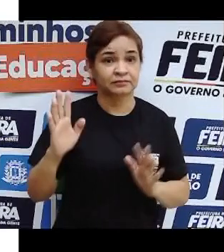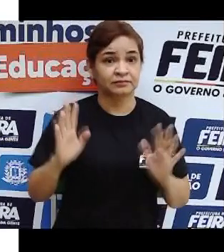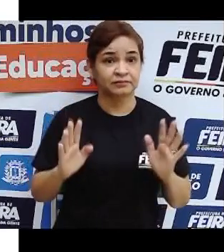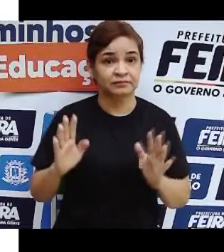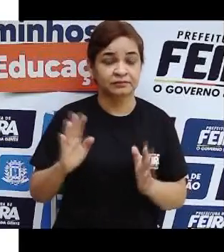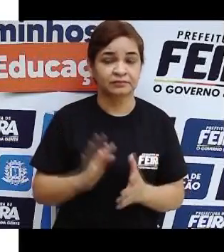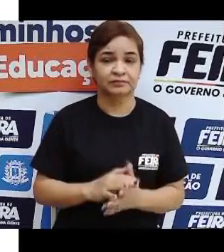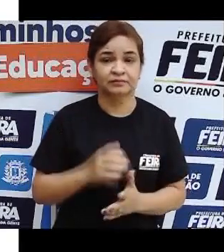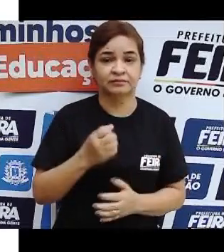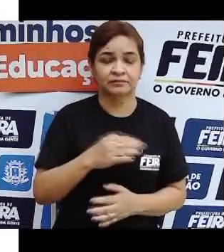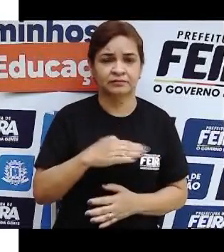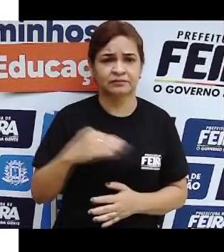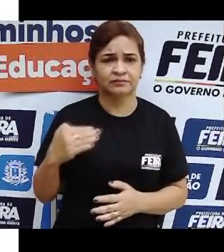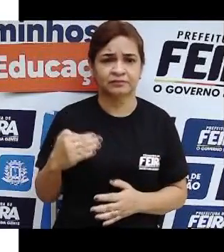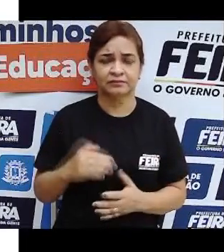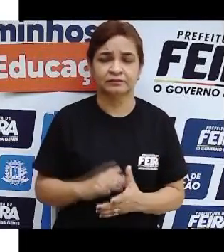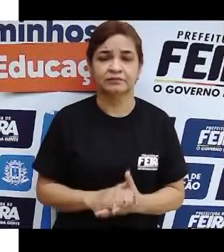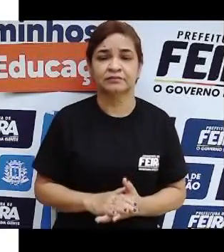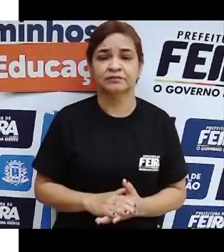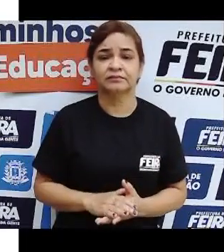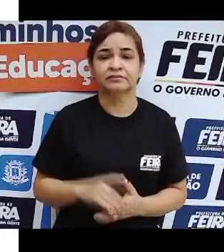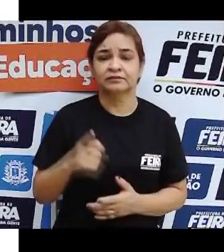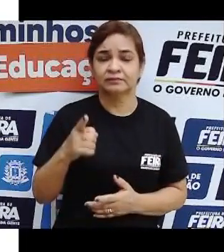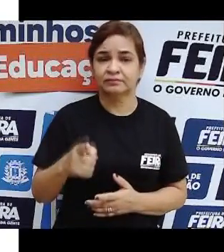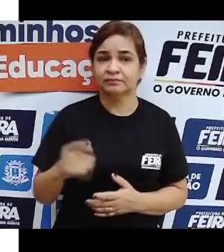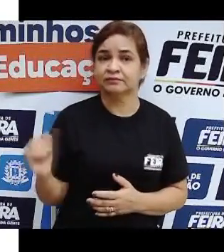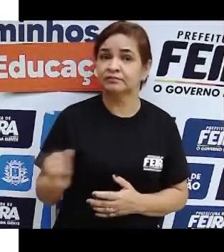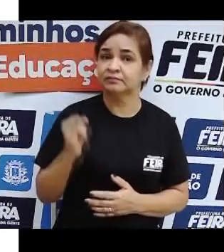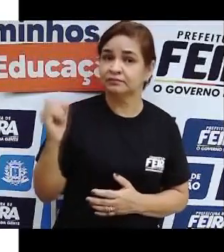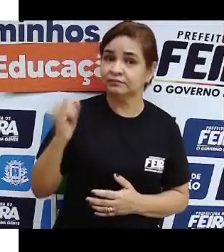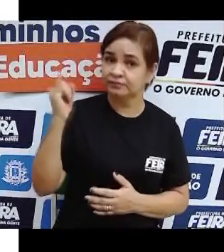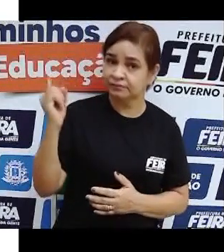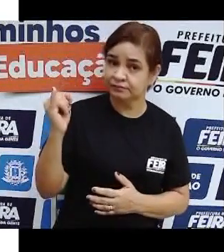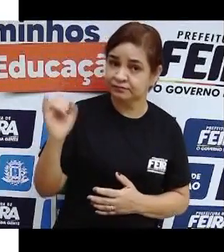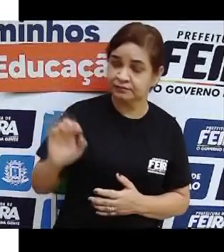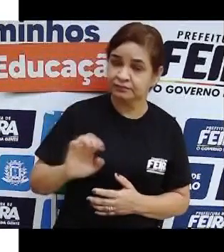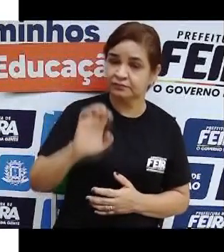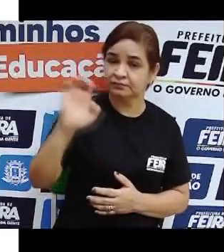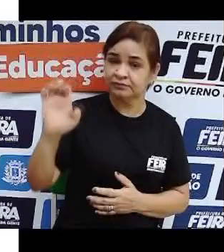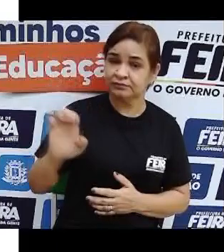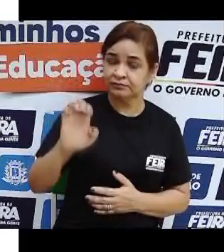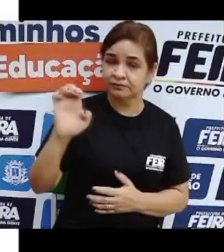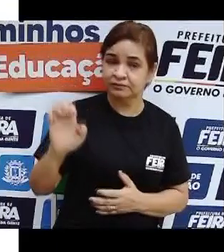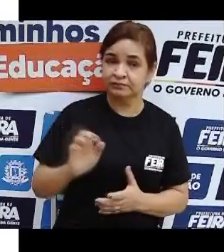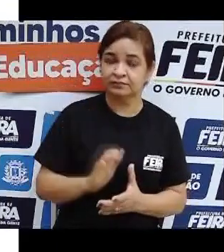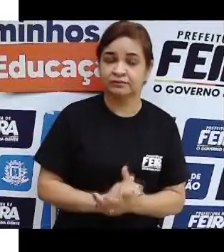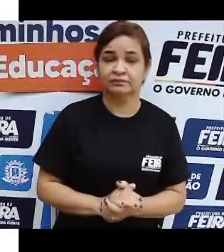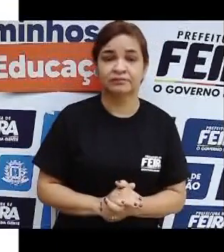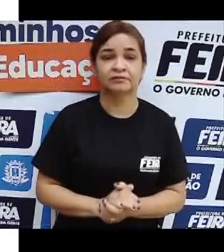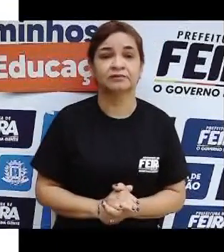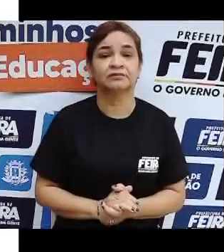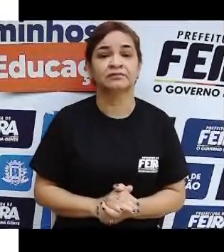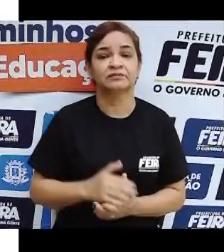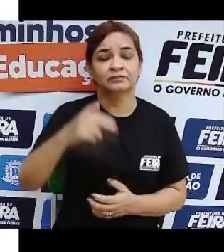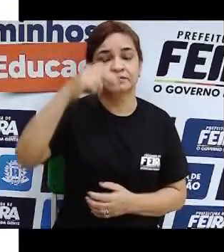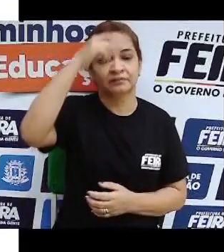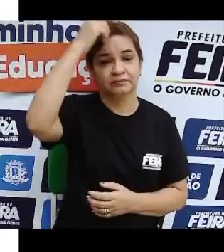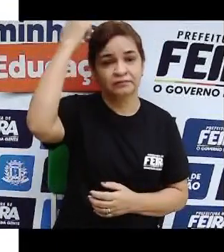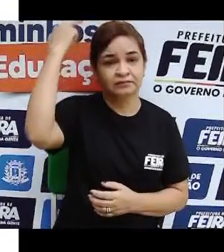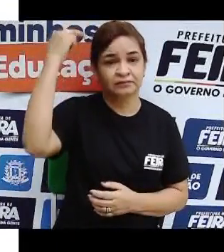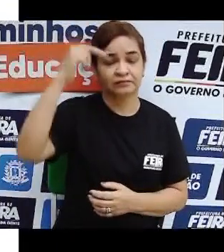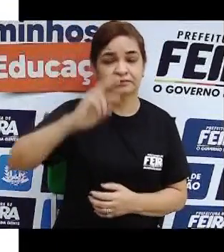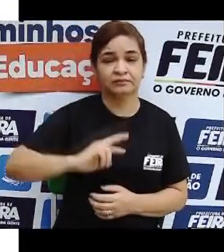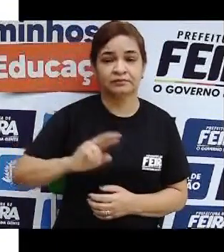em Cachoeira e é considerada patrimônio imaterial do Estado. A Irmandade de Nossa Senhora da Boa Morte é uma confraria católica de